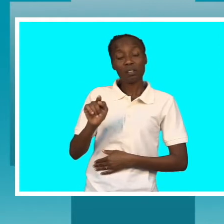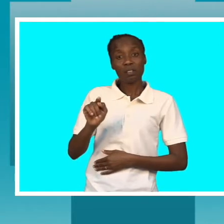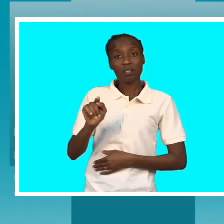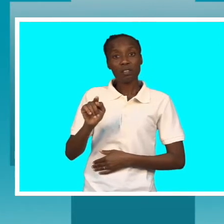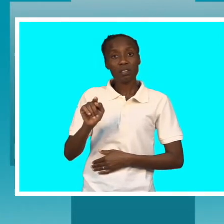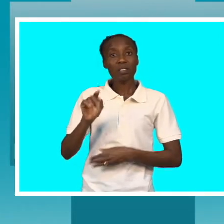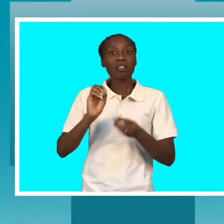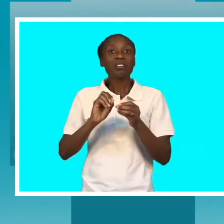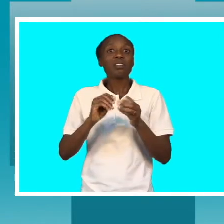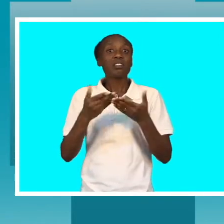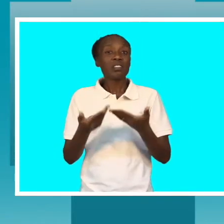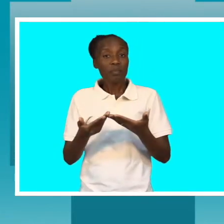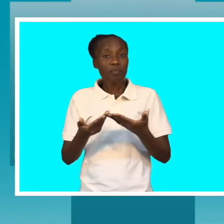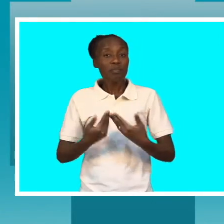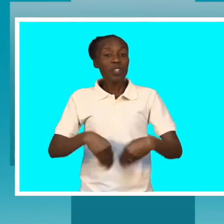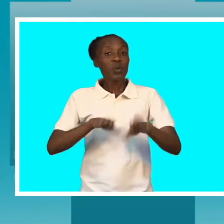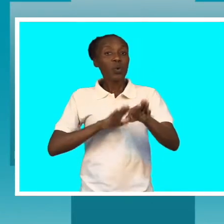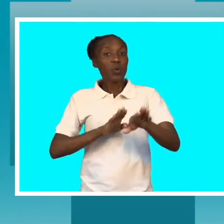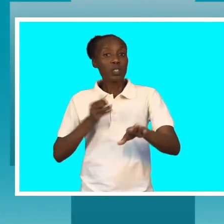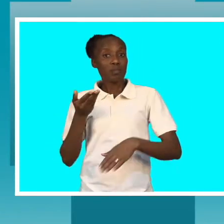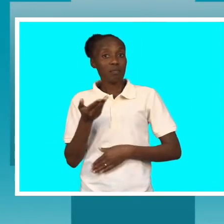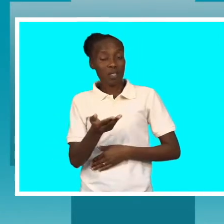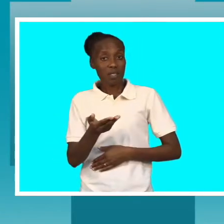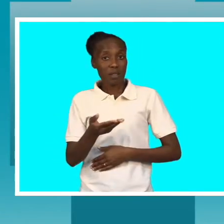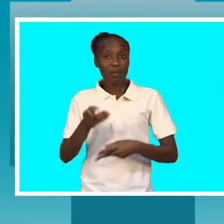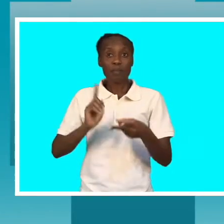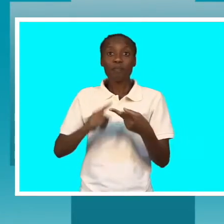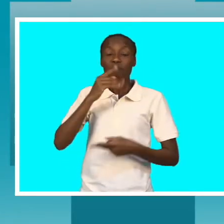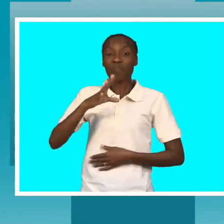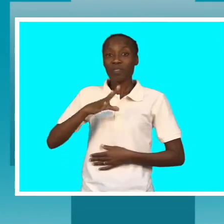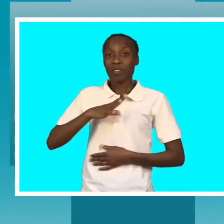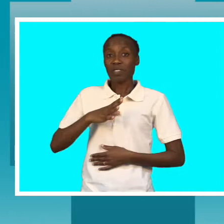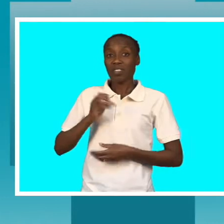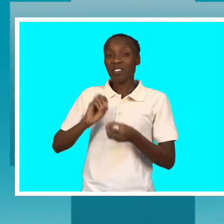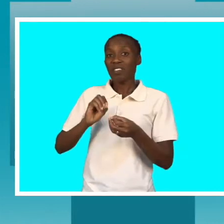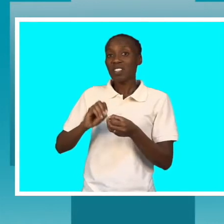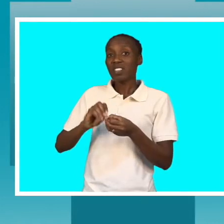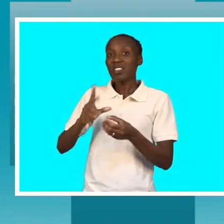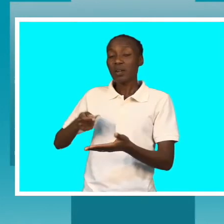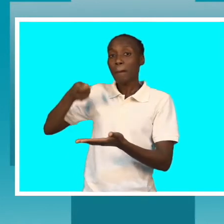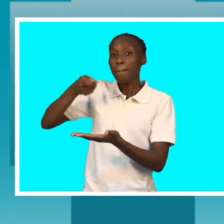pesquisa, com pesquisa. que ajuda. Eu sempre aprendi a pesquisa. comprei essa meu pai.